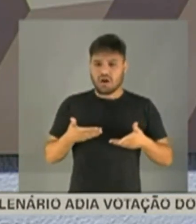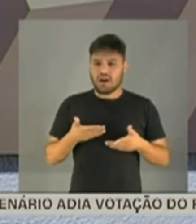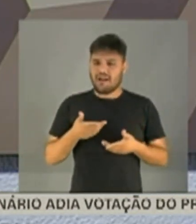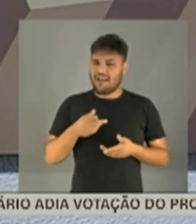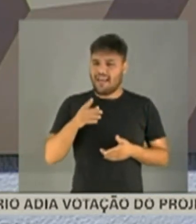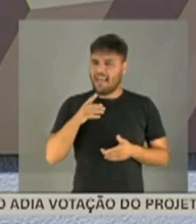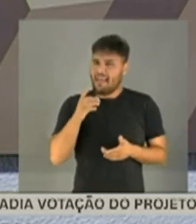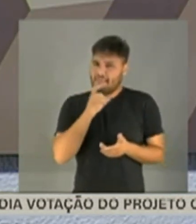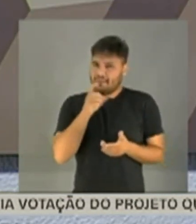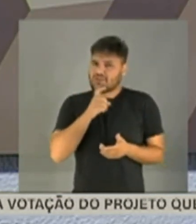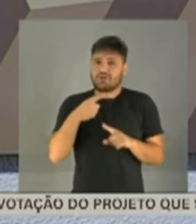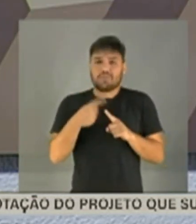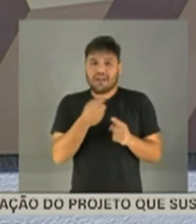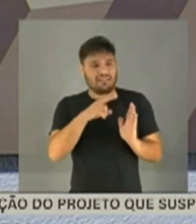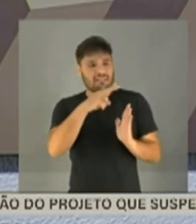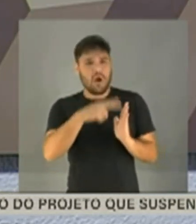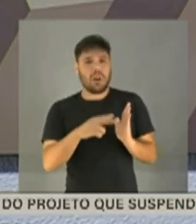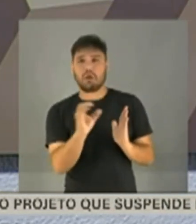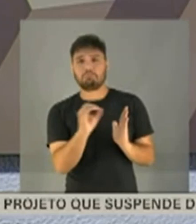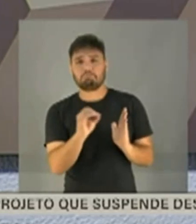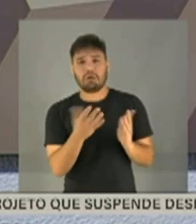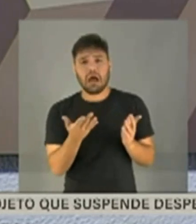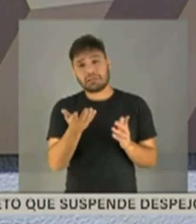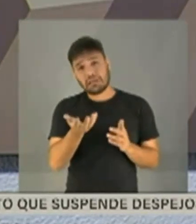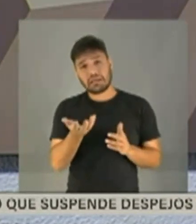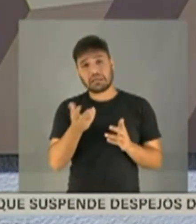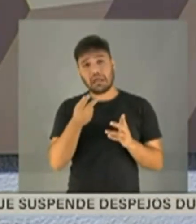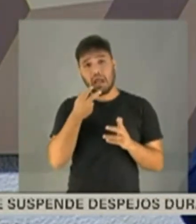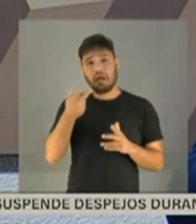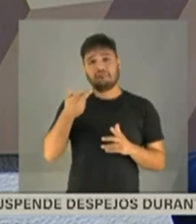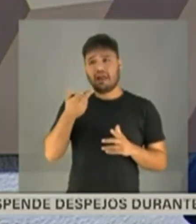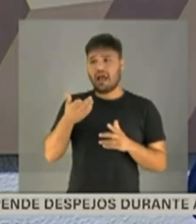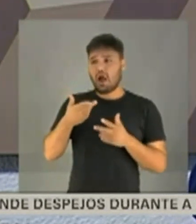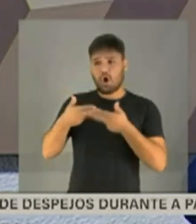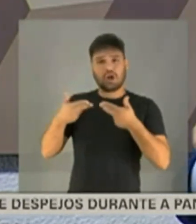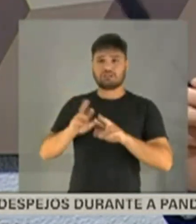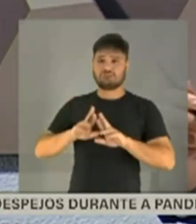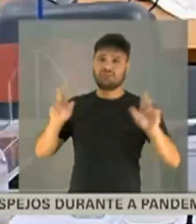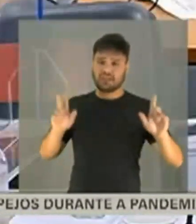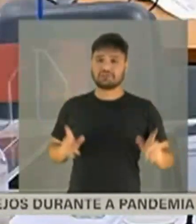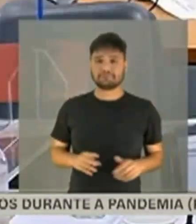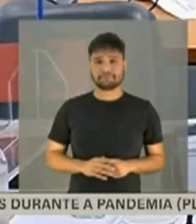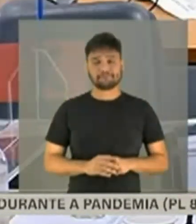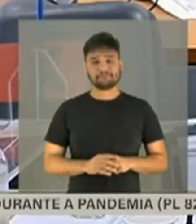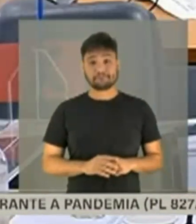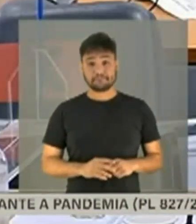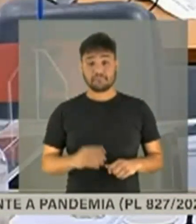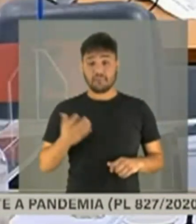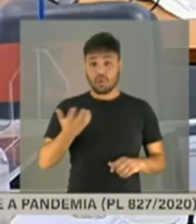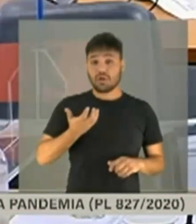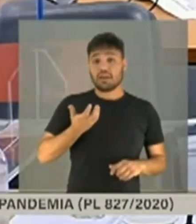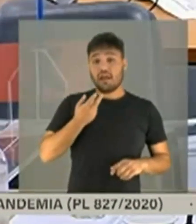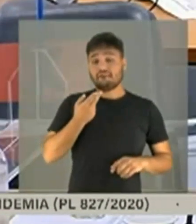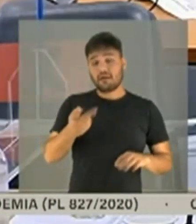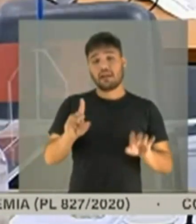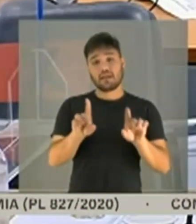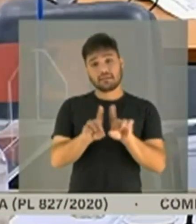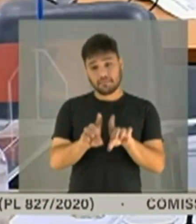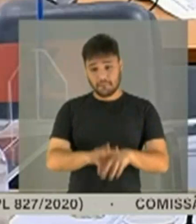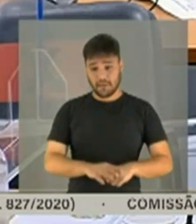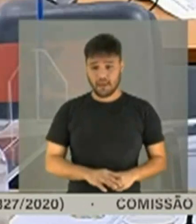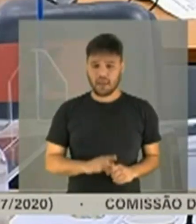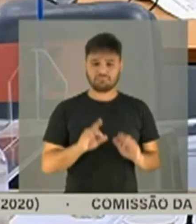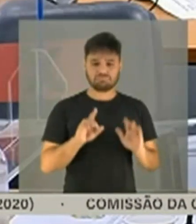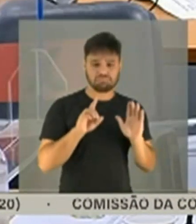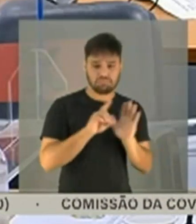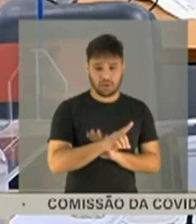coisa de quem não está lendo o assunto ou está querendo fazer uma narrativa diferente. Perfeito. Eu queria aproveitar e